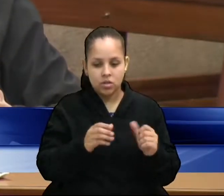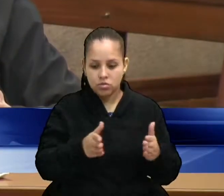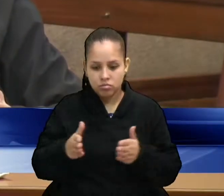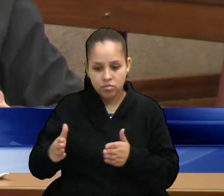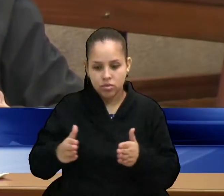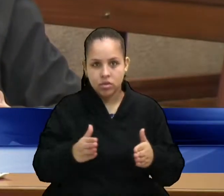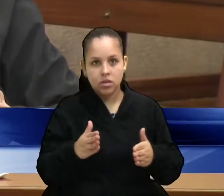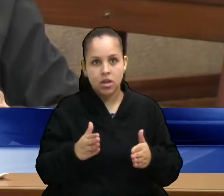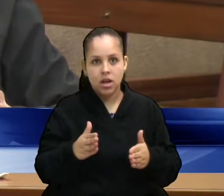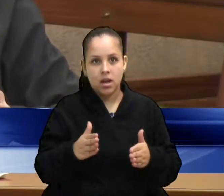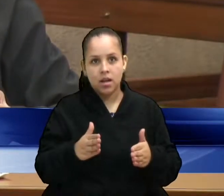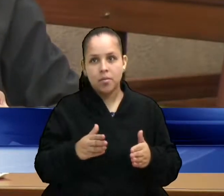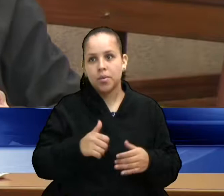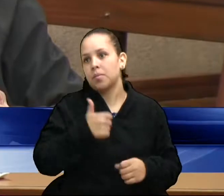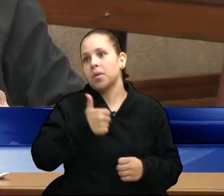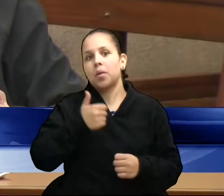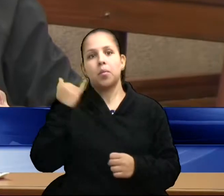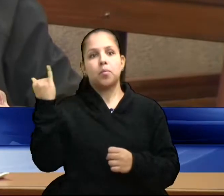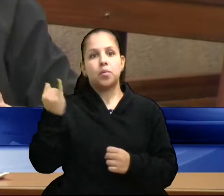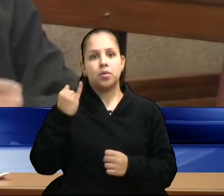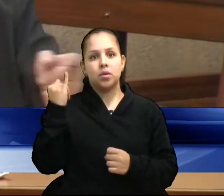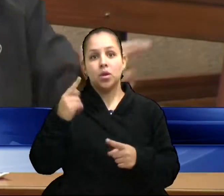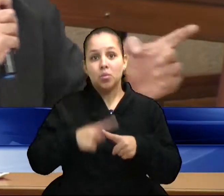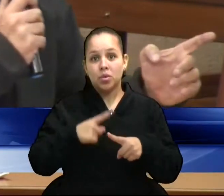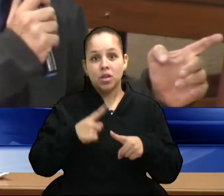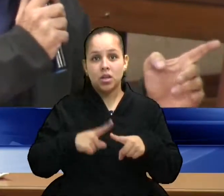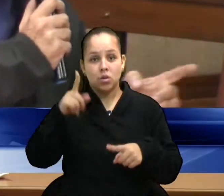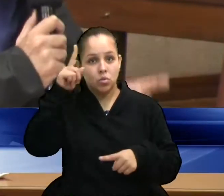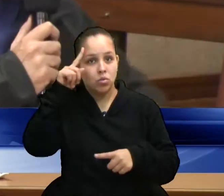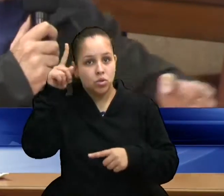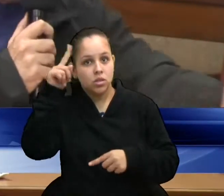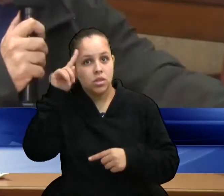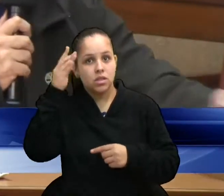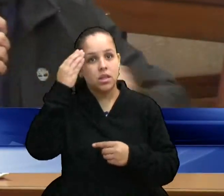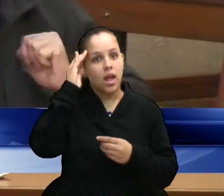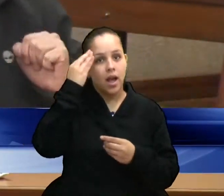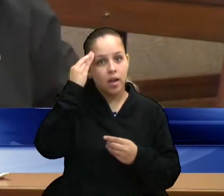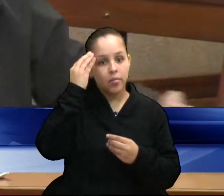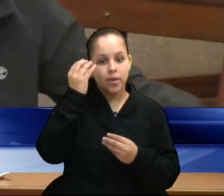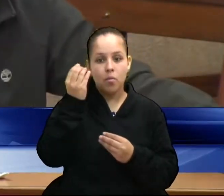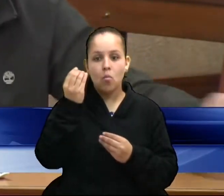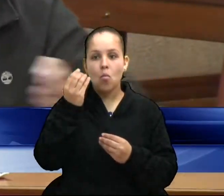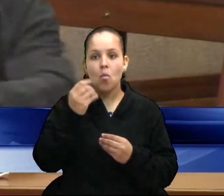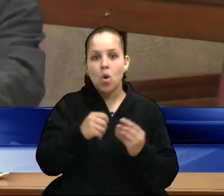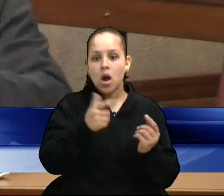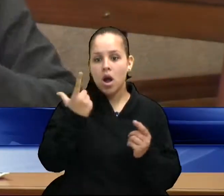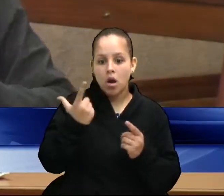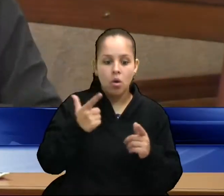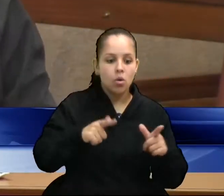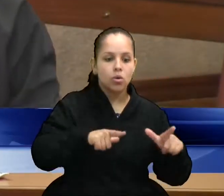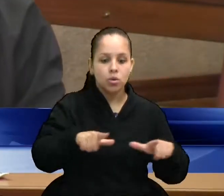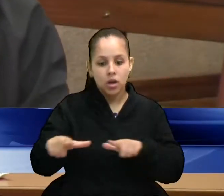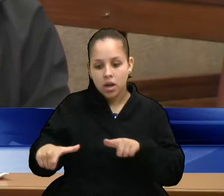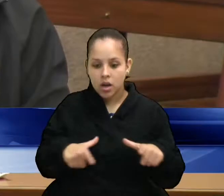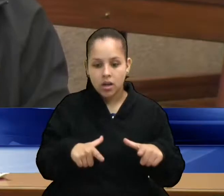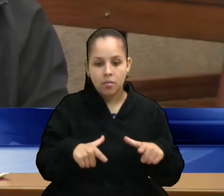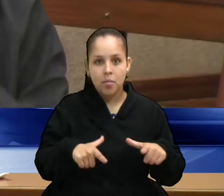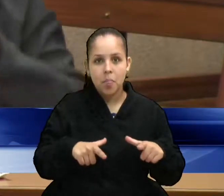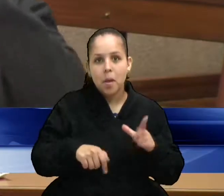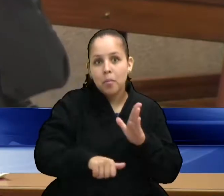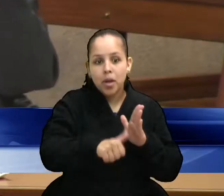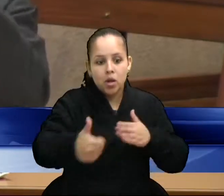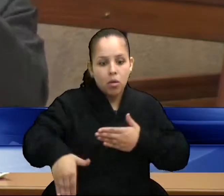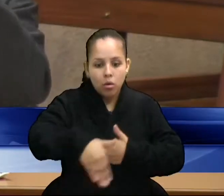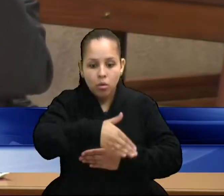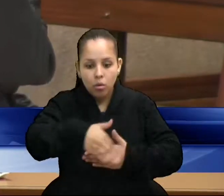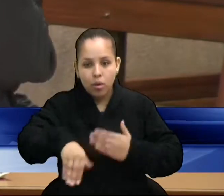é fundamental. São eles que estão vivendo o dia a dia, que estão na rua, sabendo que aqui é melhor circular que na outra via, né? Então tem que